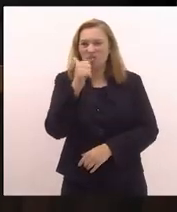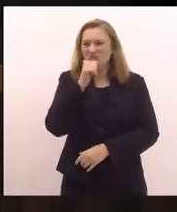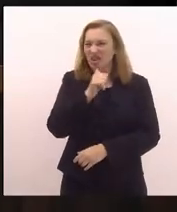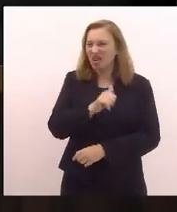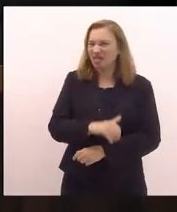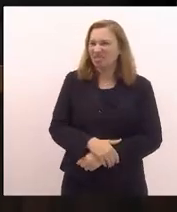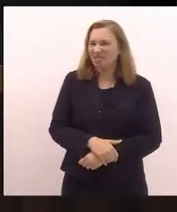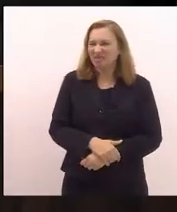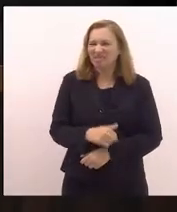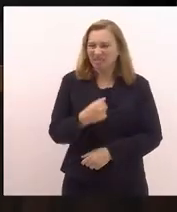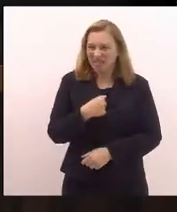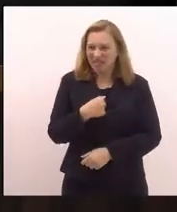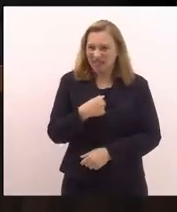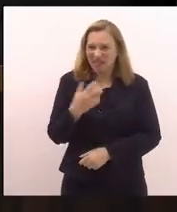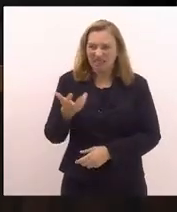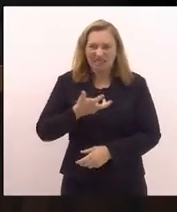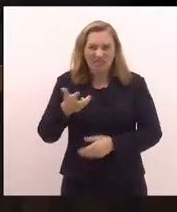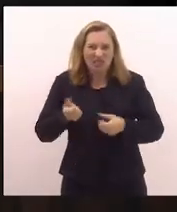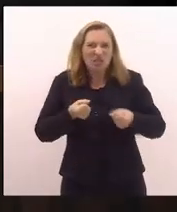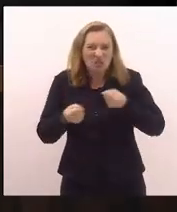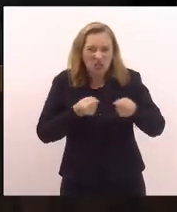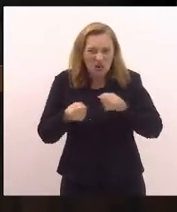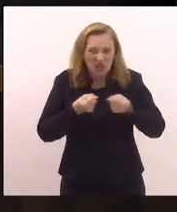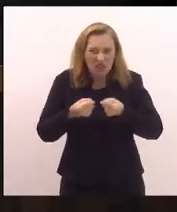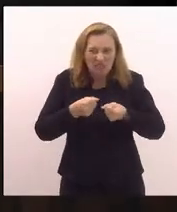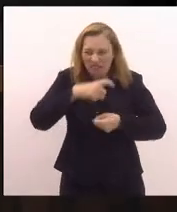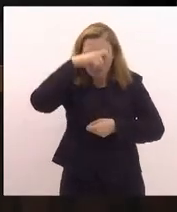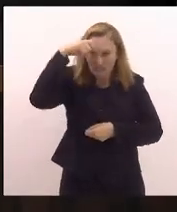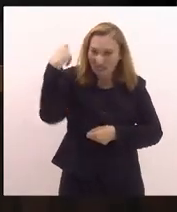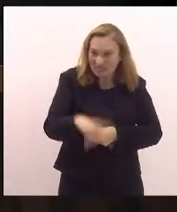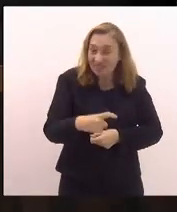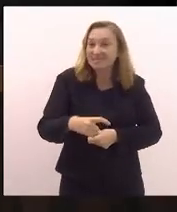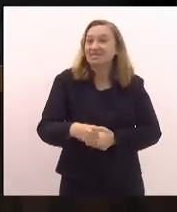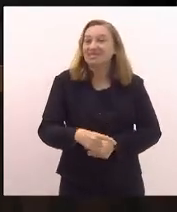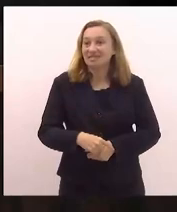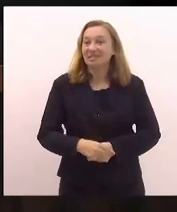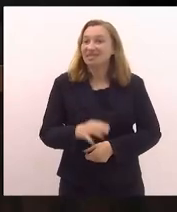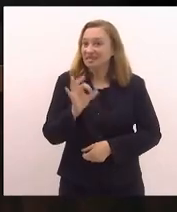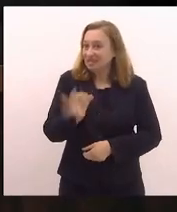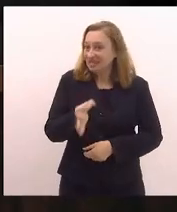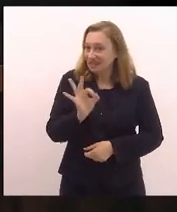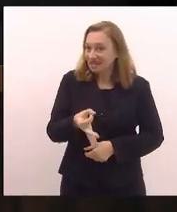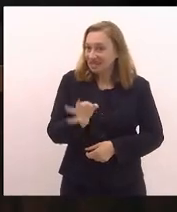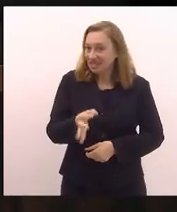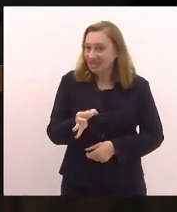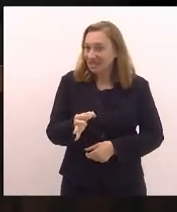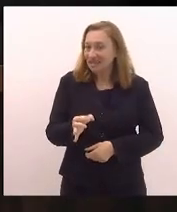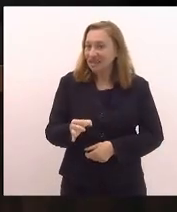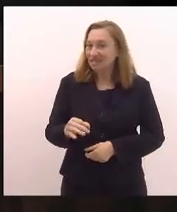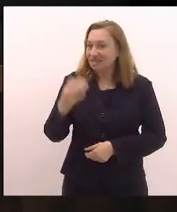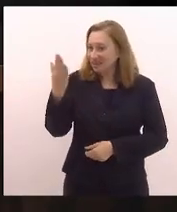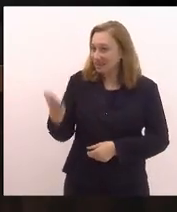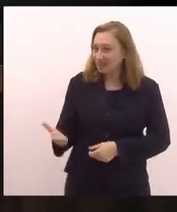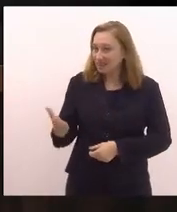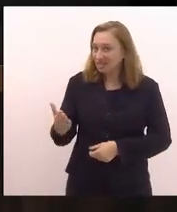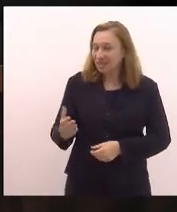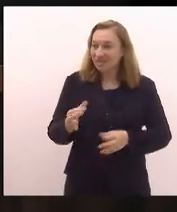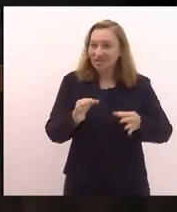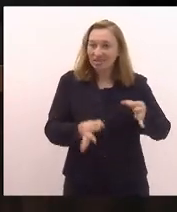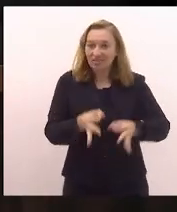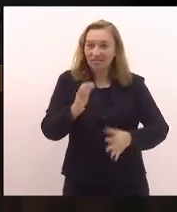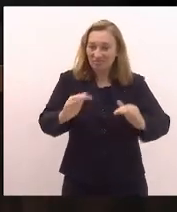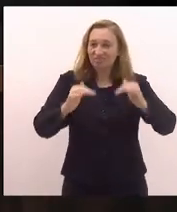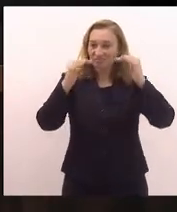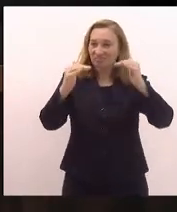Olha, eu corri atrás muito, trabalhei muito, e eu tinha certeza que ela se tornaria desembargadora pelo currículo,